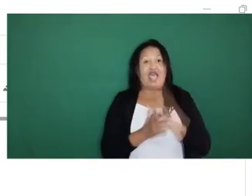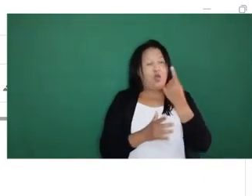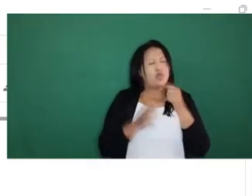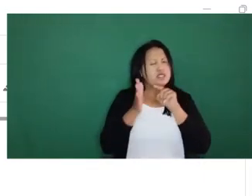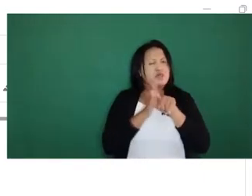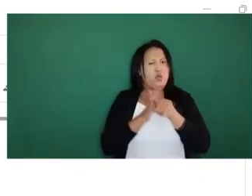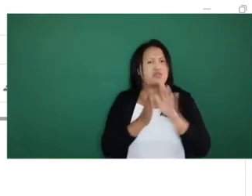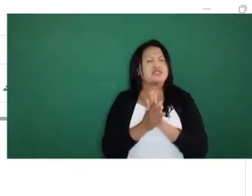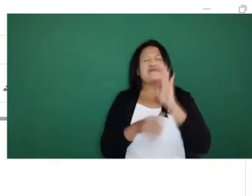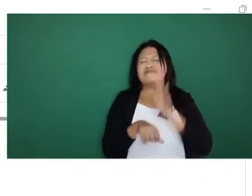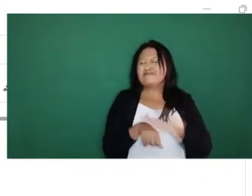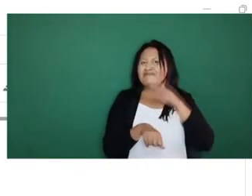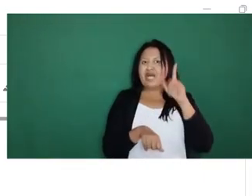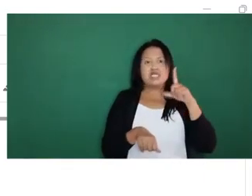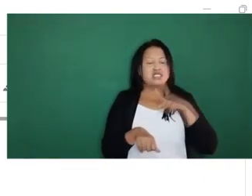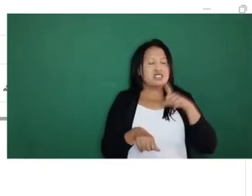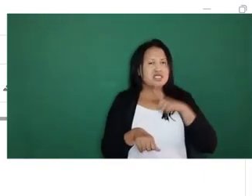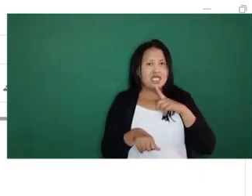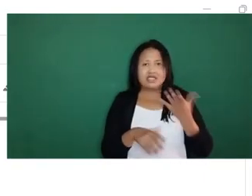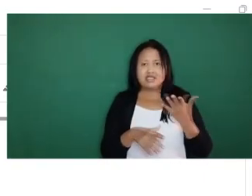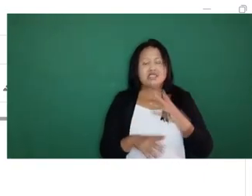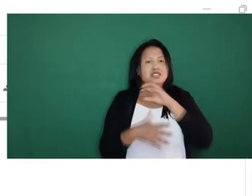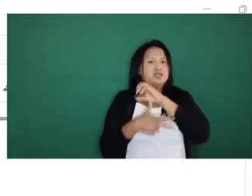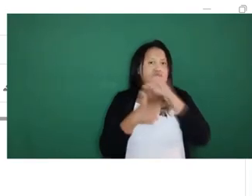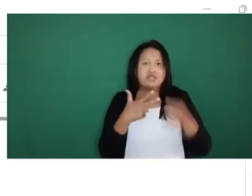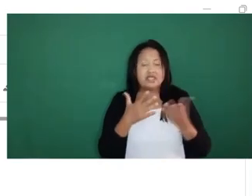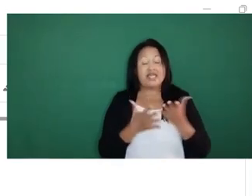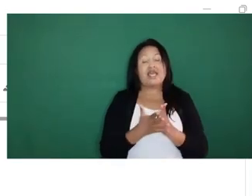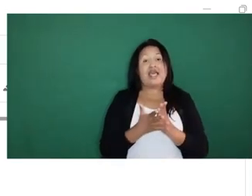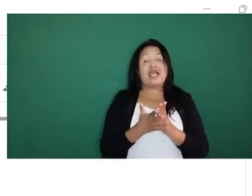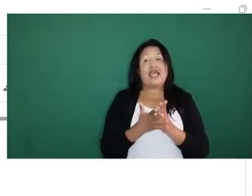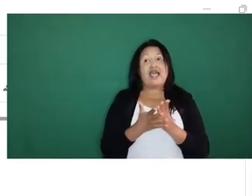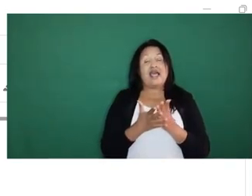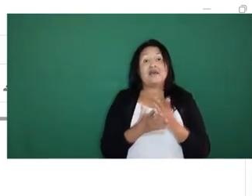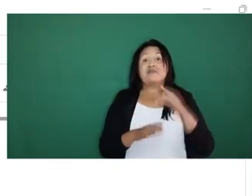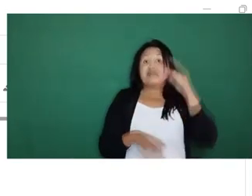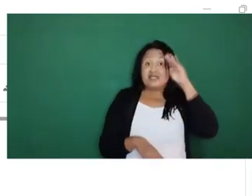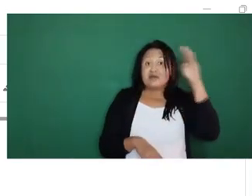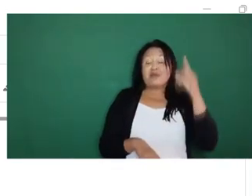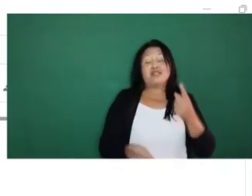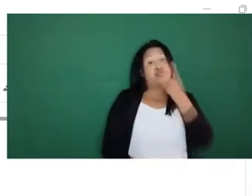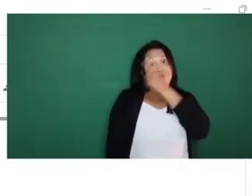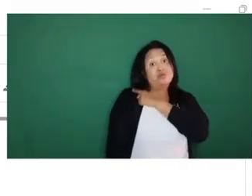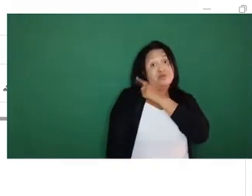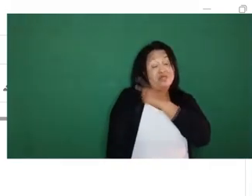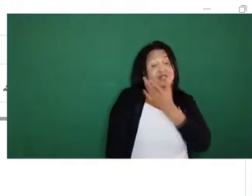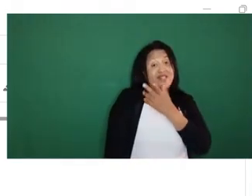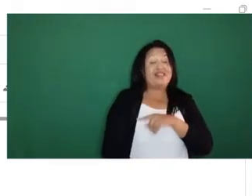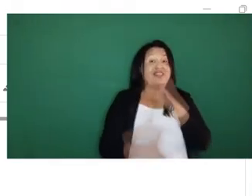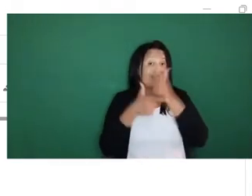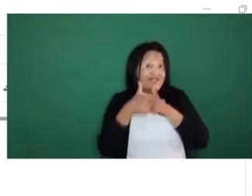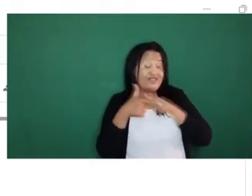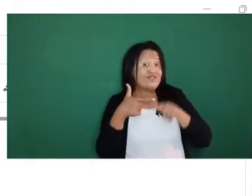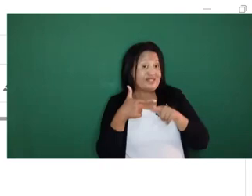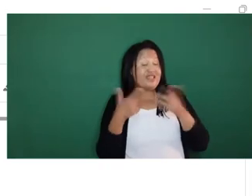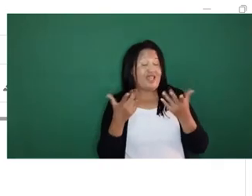questões que mais caem são mais recorrentes no ENEM inclusive do primeiro ano daquela divisão tradicional do primeiro ano